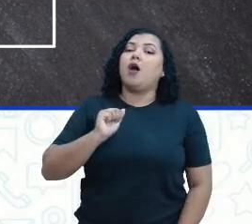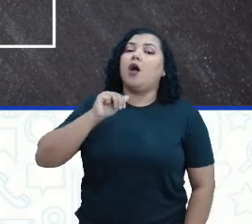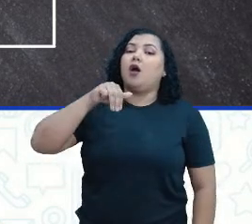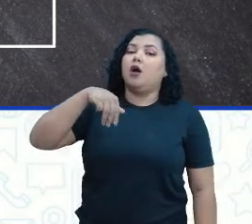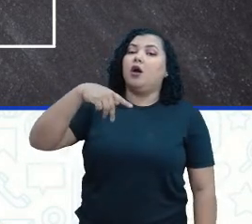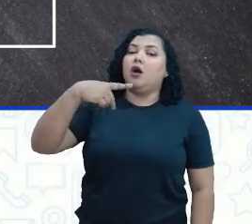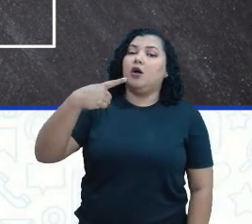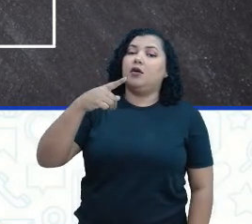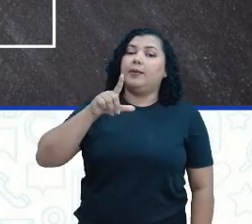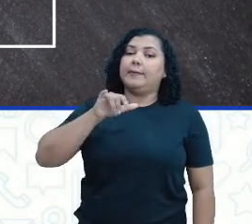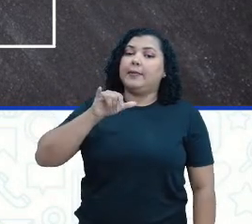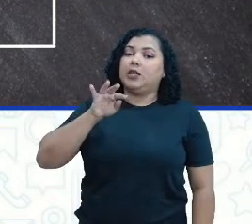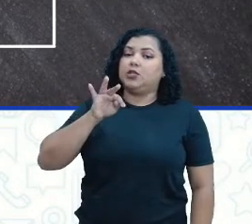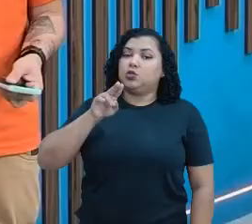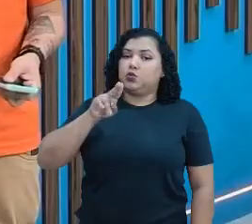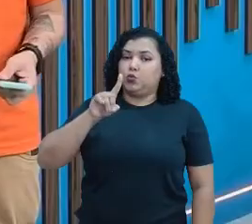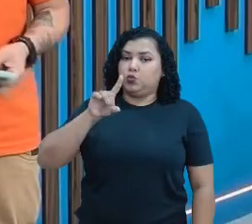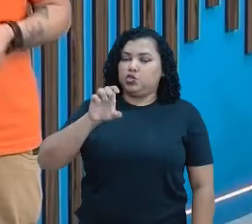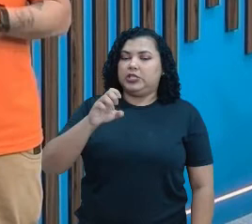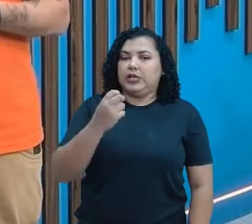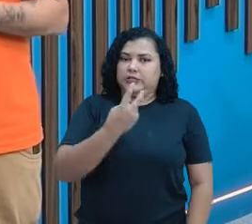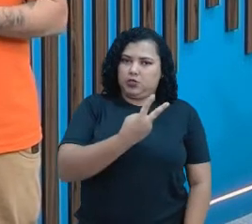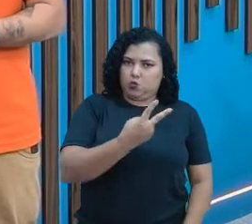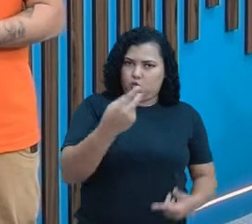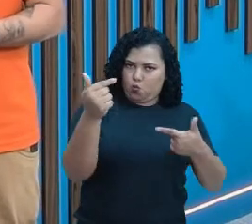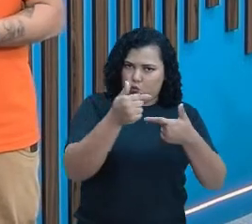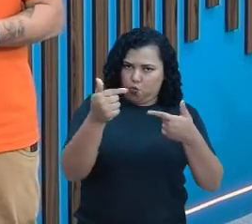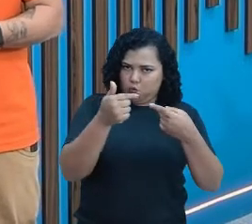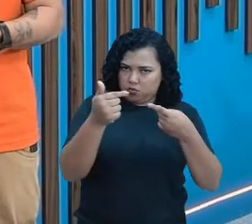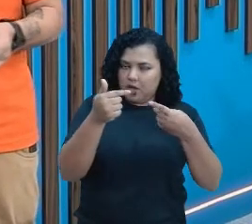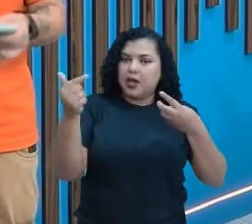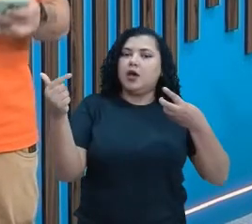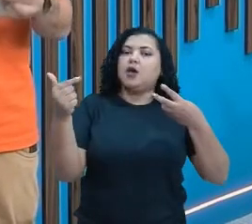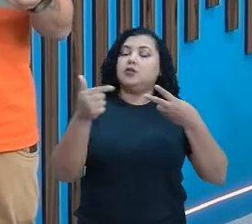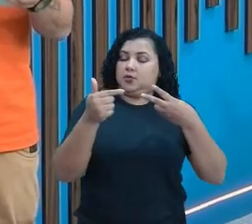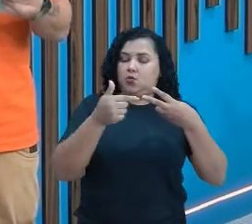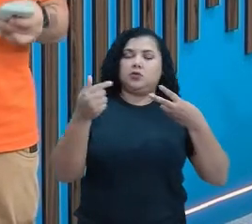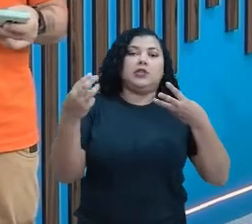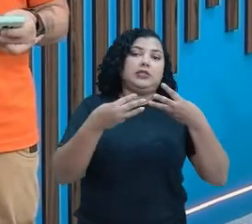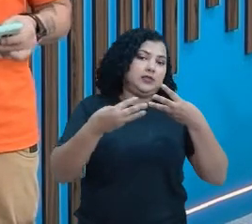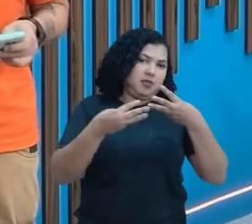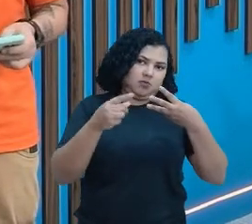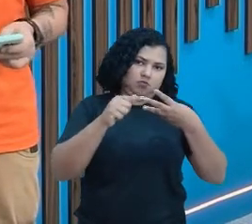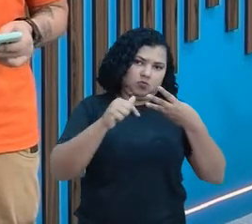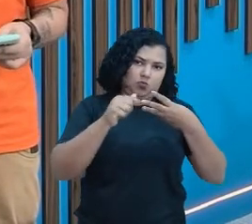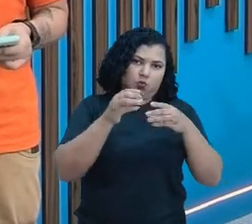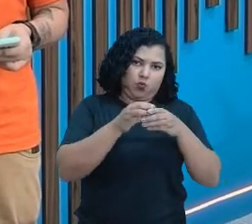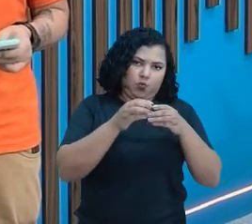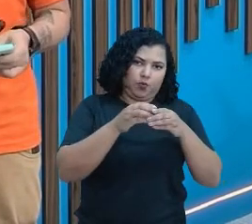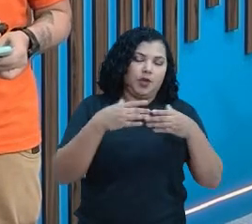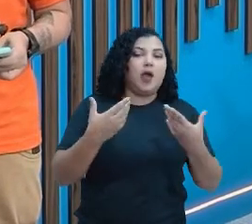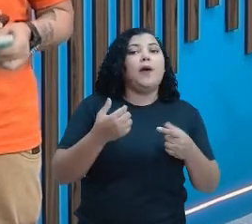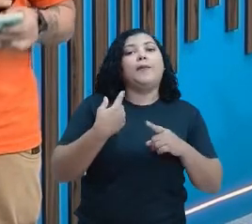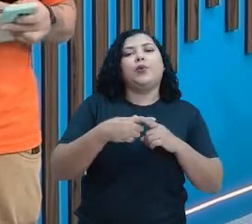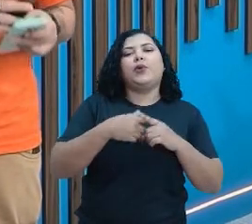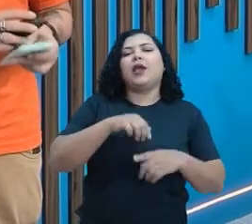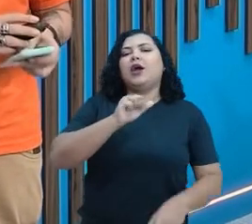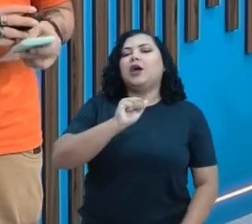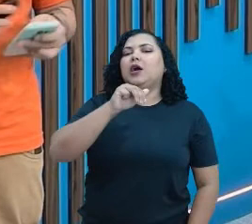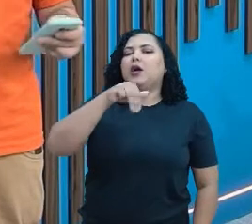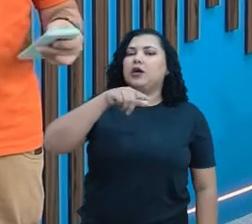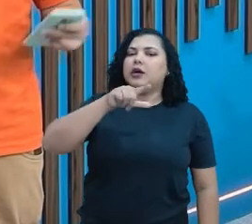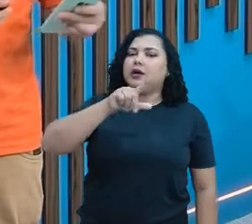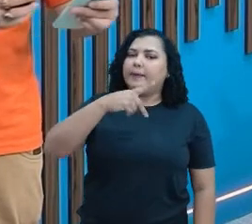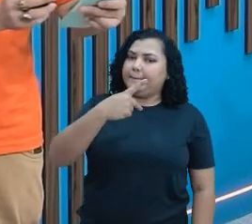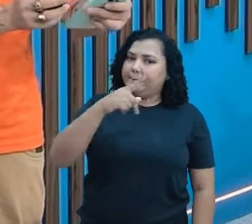da segunda equipe e qual seria a amplitude da terceira equipe? Então, amplitude, ela vai medir